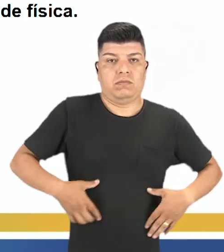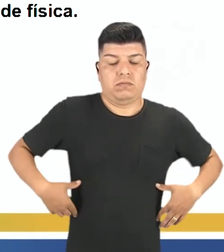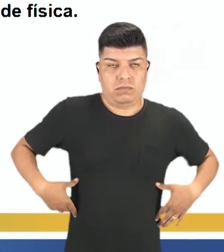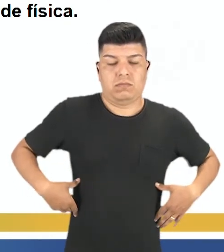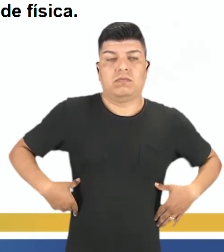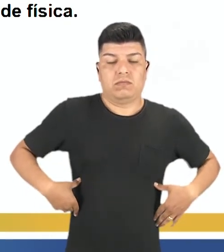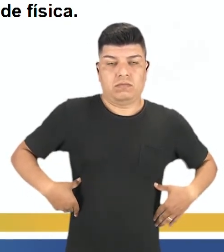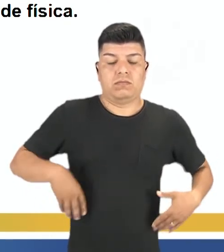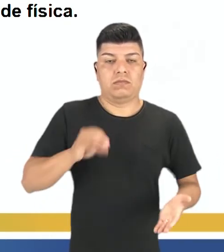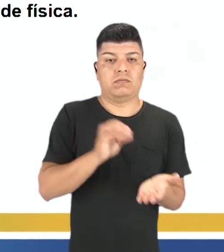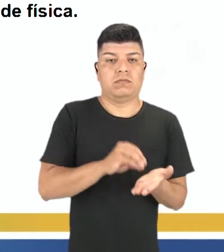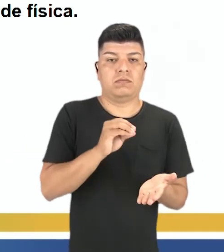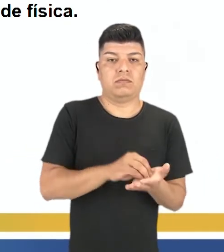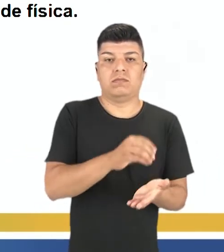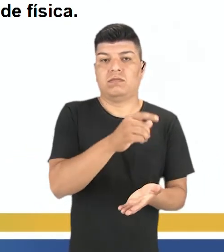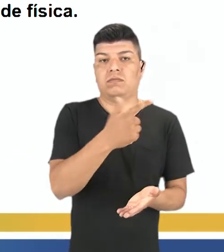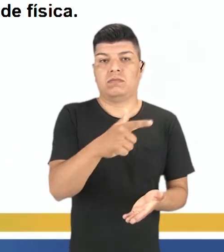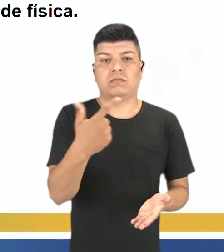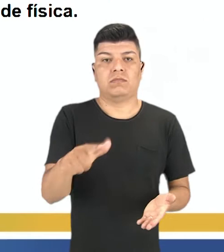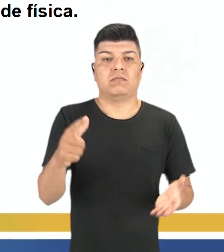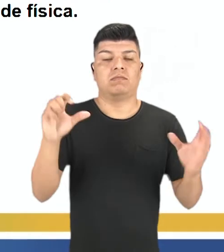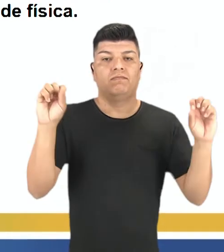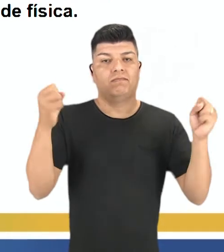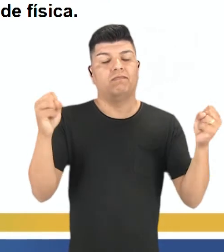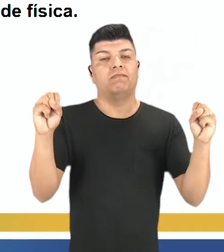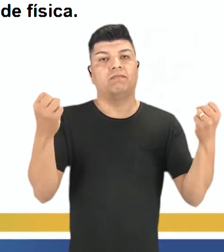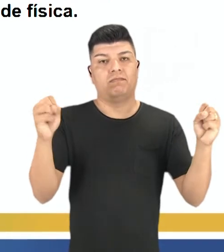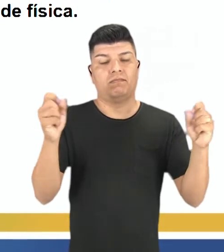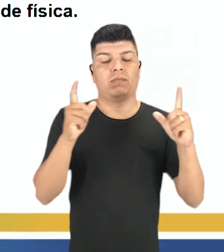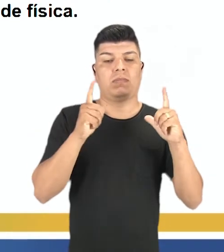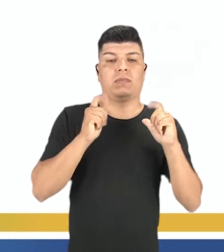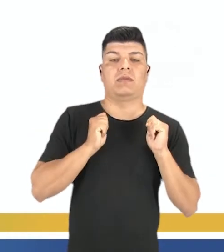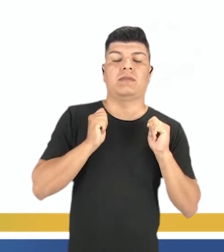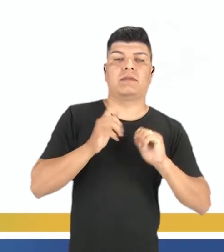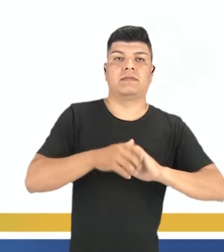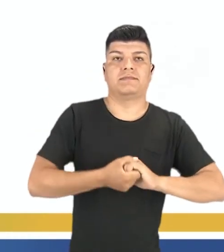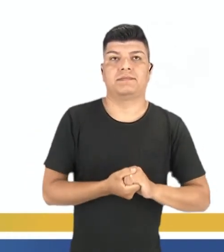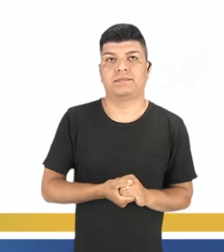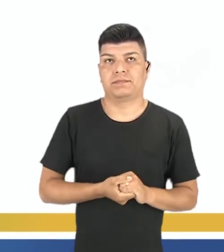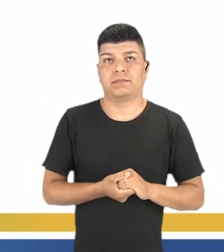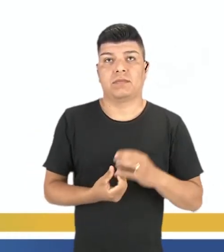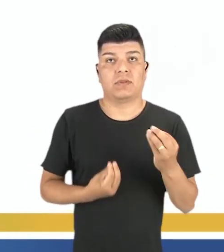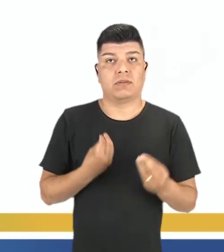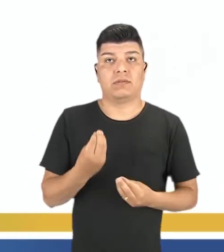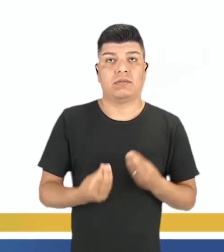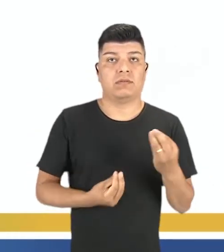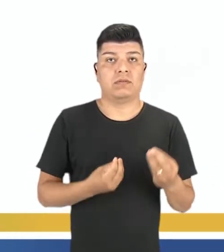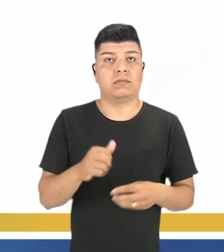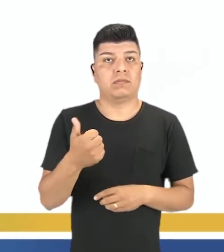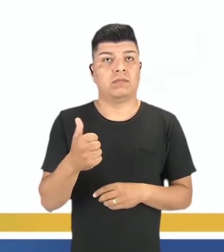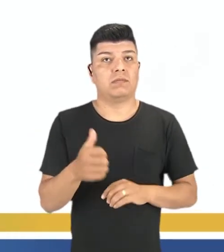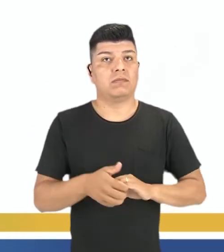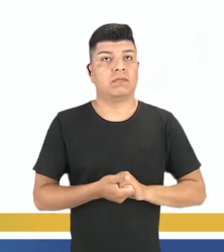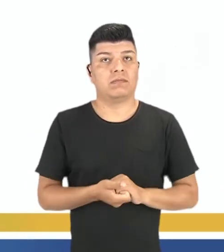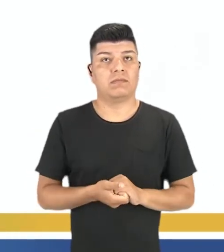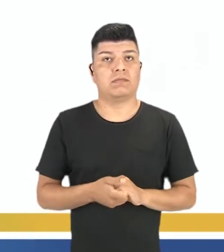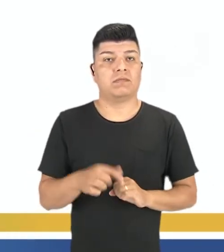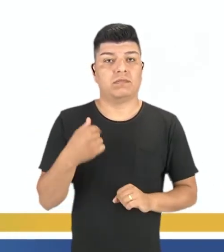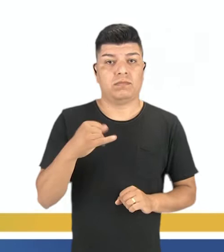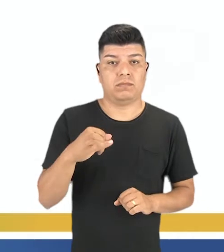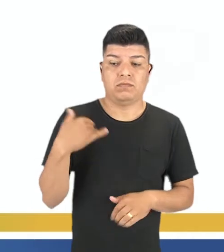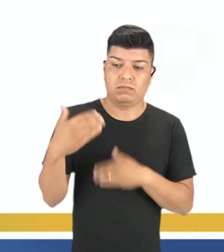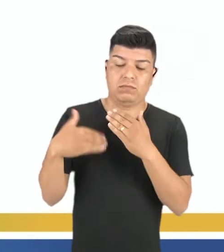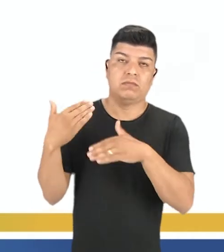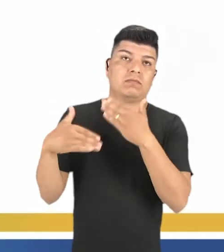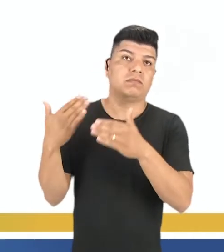a ausência de atividade física, ou seja, o sedentarismo. Como eu posso avaliar se eu desenvolvo ou não, ou sou